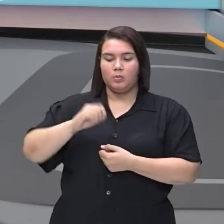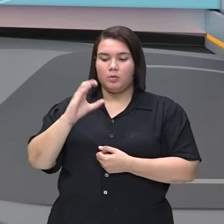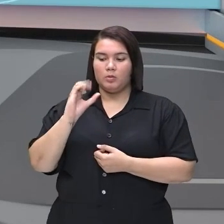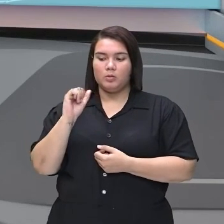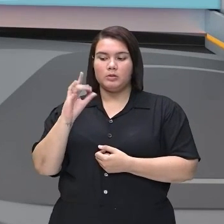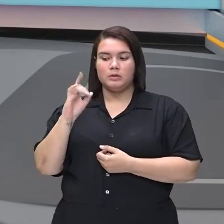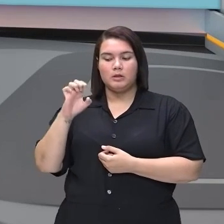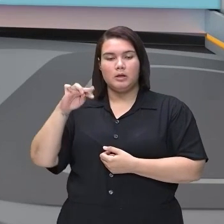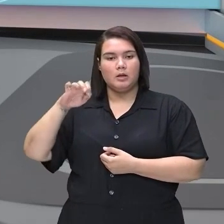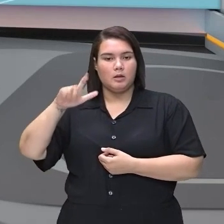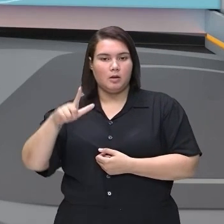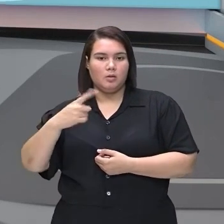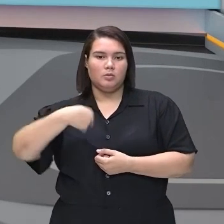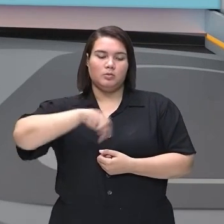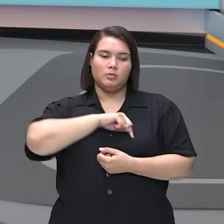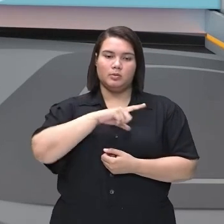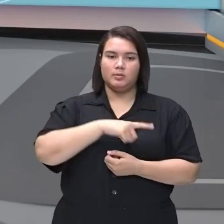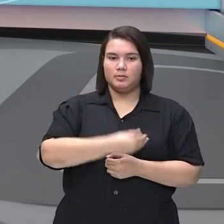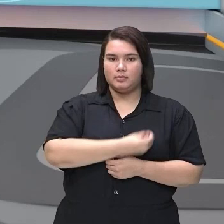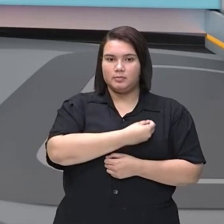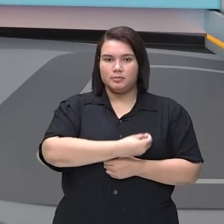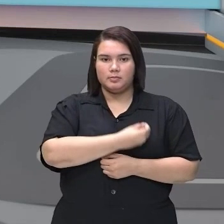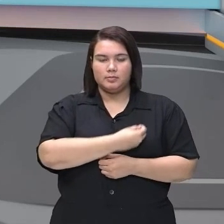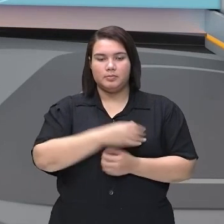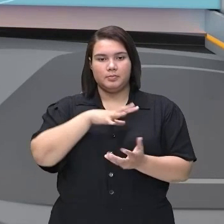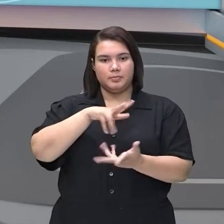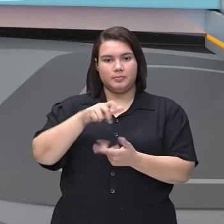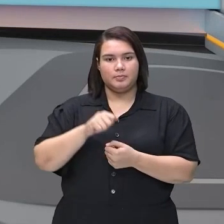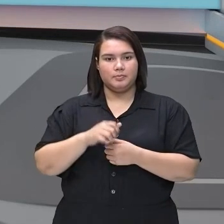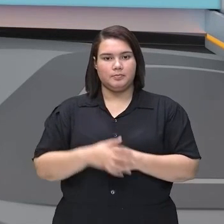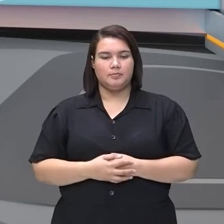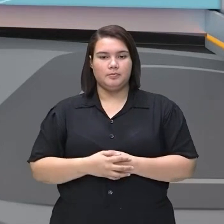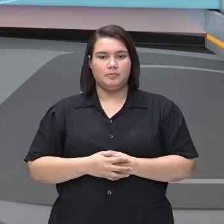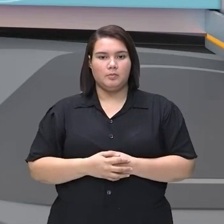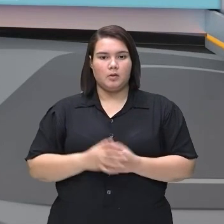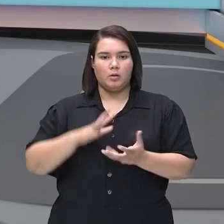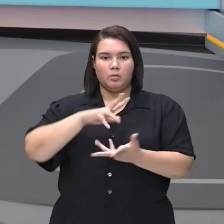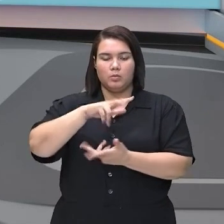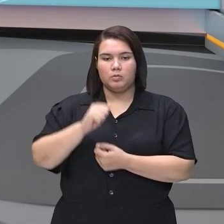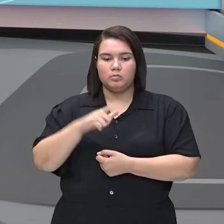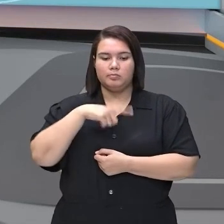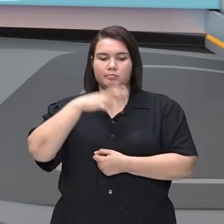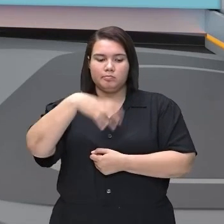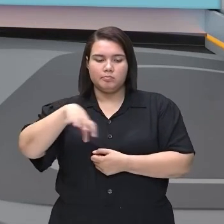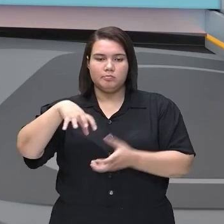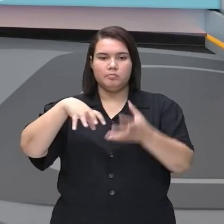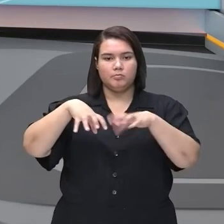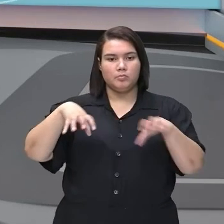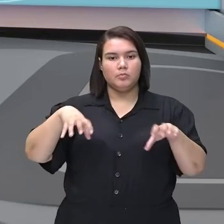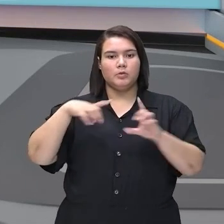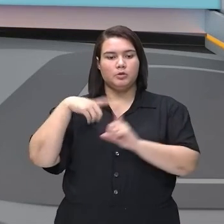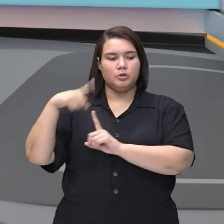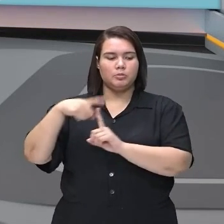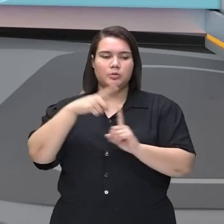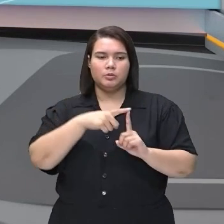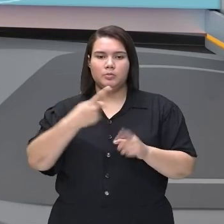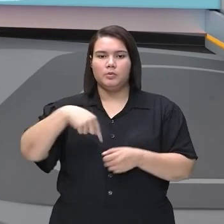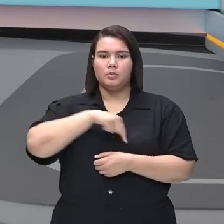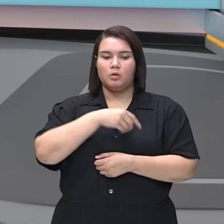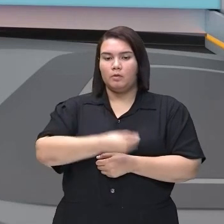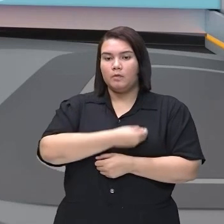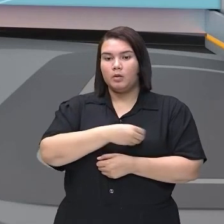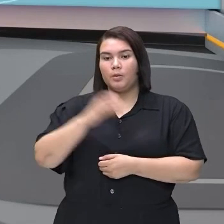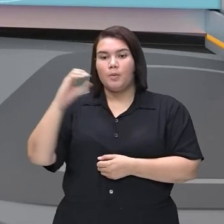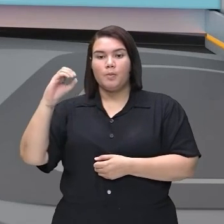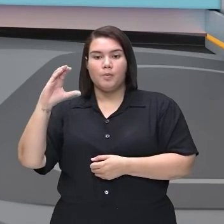que é a parte em que nós fazemos parte do mundo, né? O mundo é dividido em mundo oriental, ocidental, nós fazemos parte do